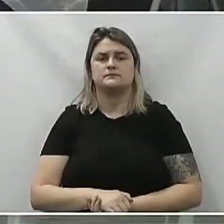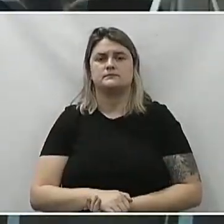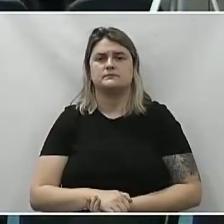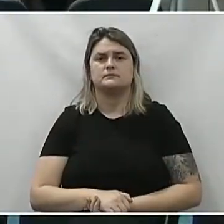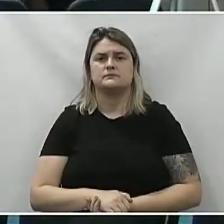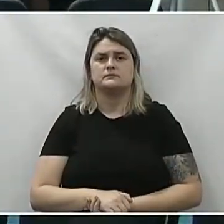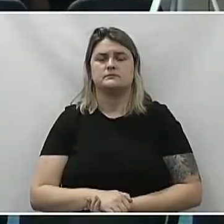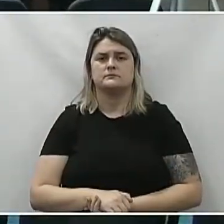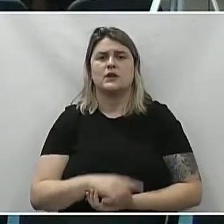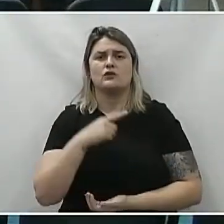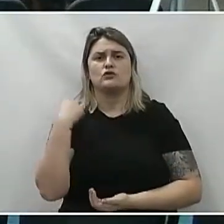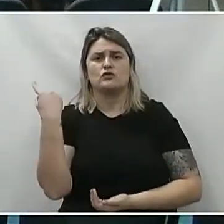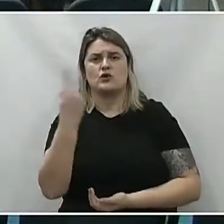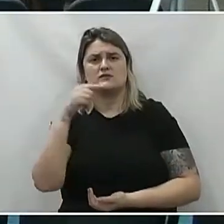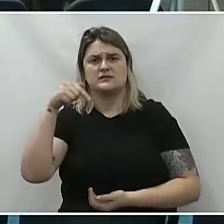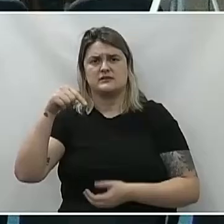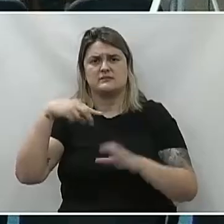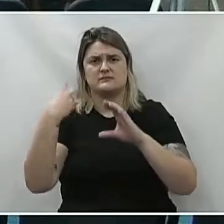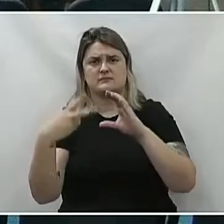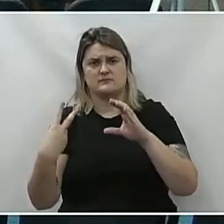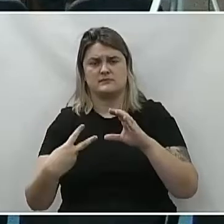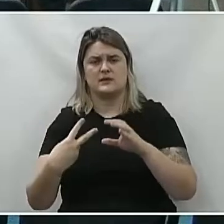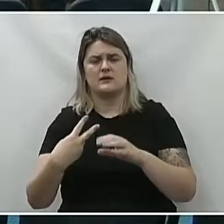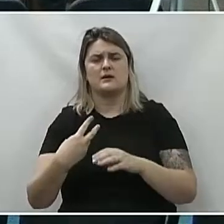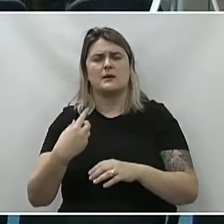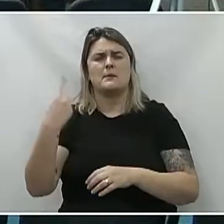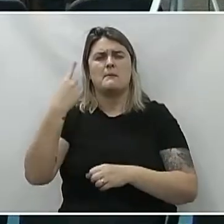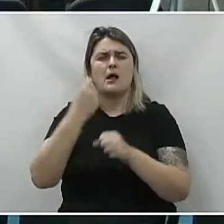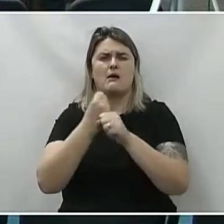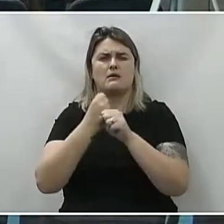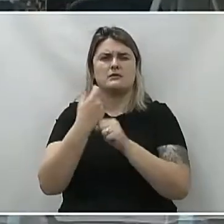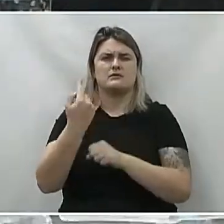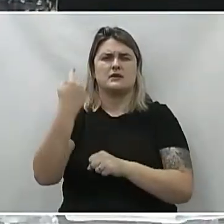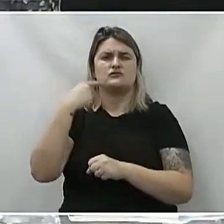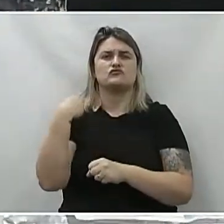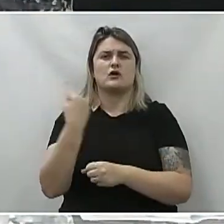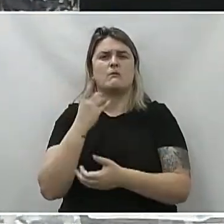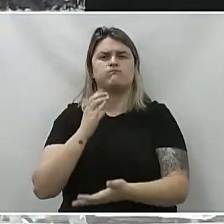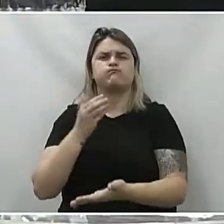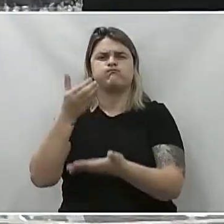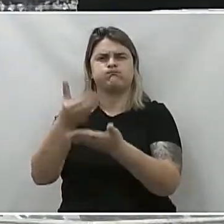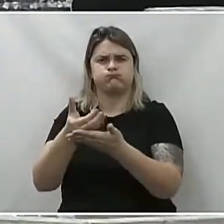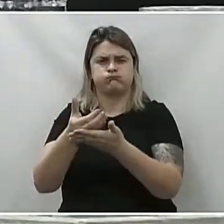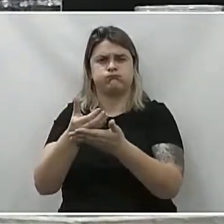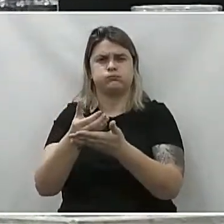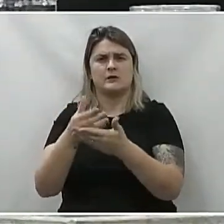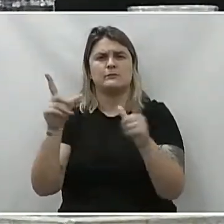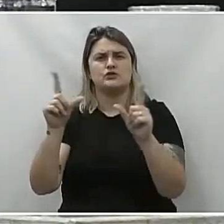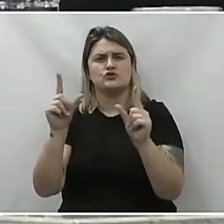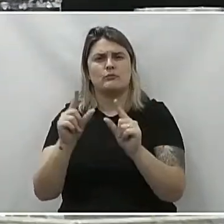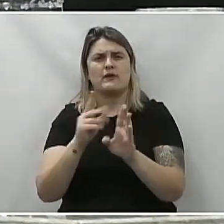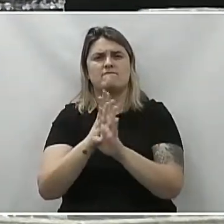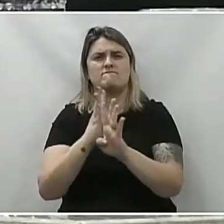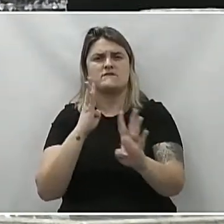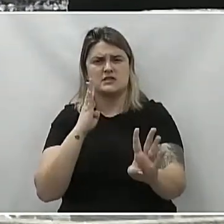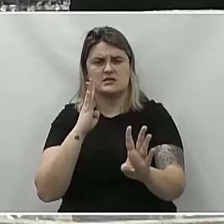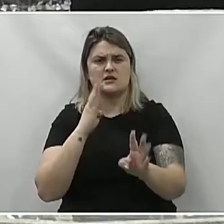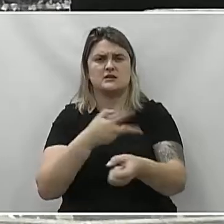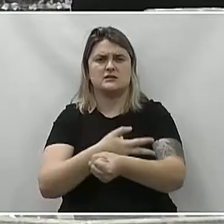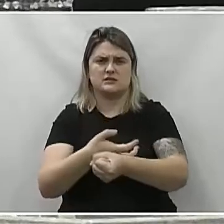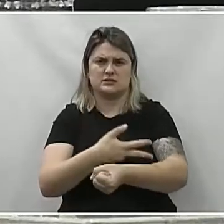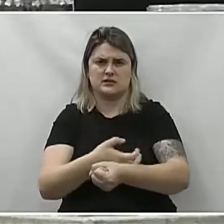Tá, obrigada. Nós aqui nessa Câmara, na primeira legislatura, nós demos um valor para um aporte para reduzir algumas filas,